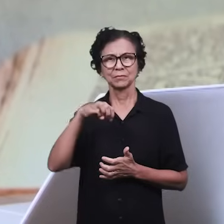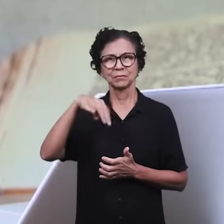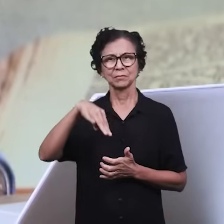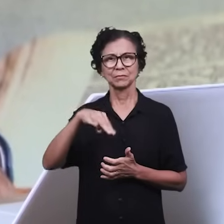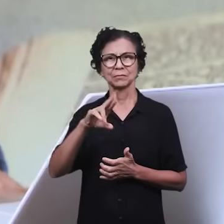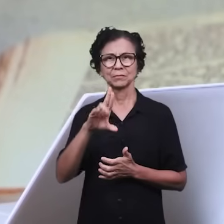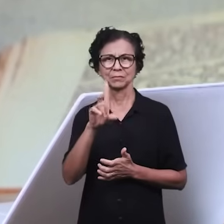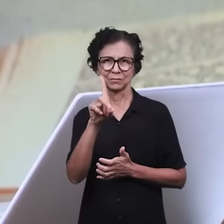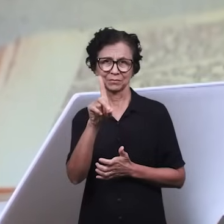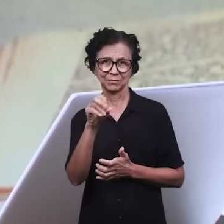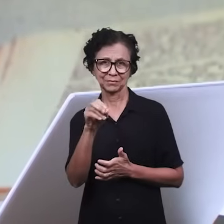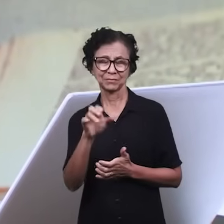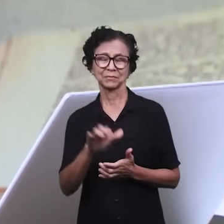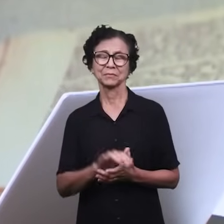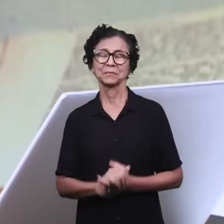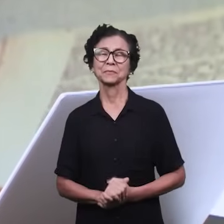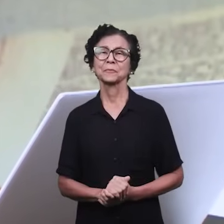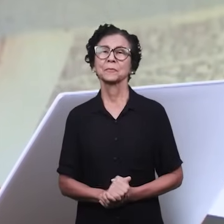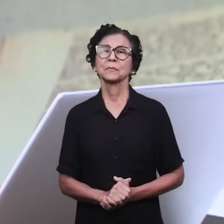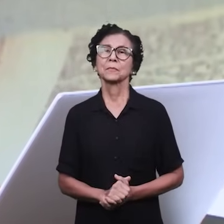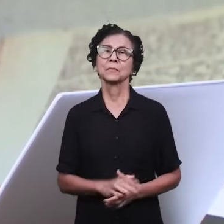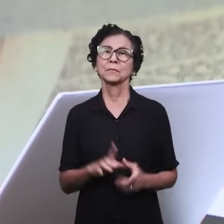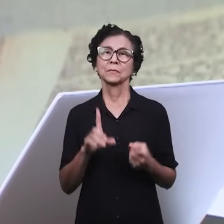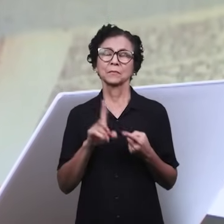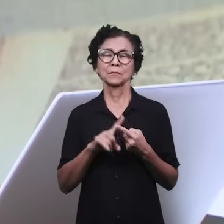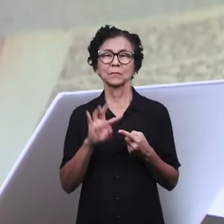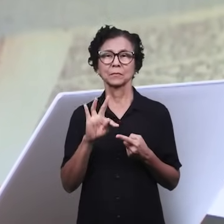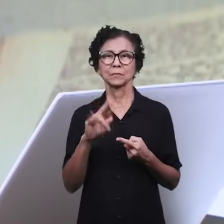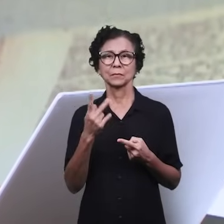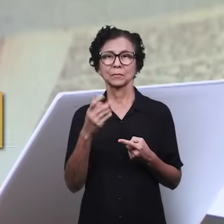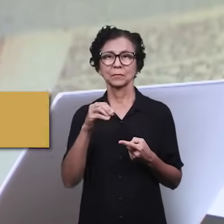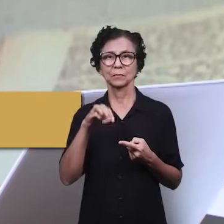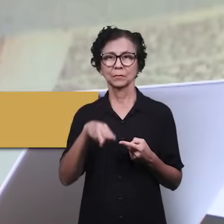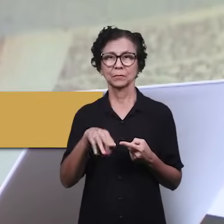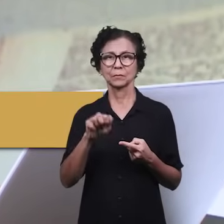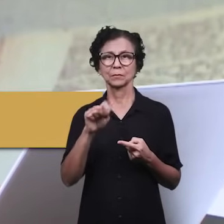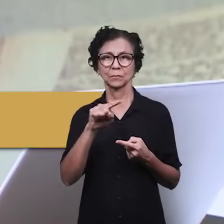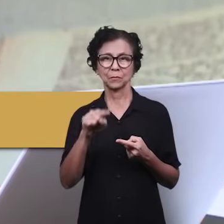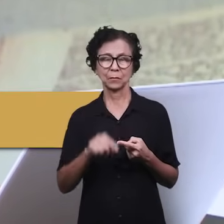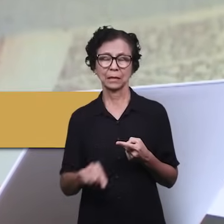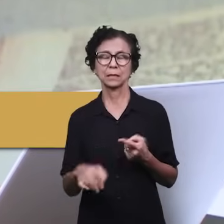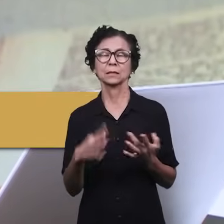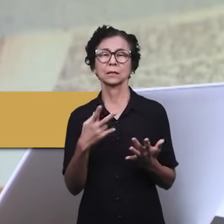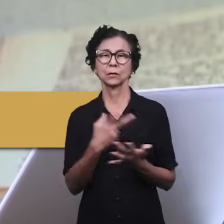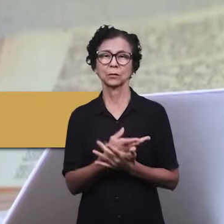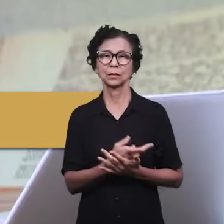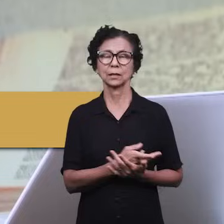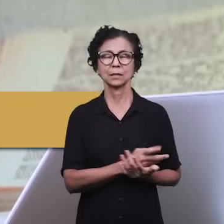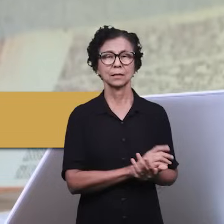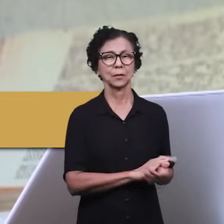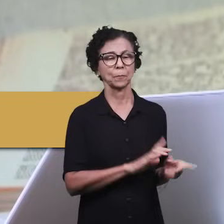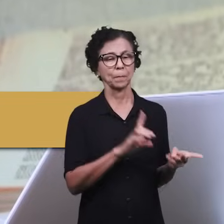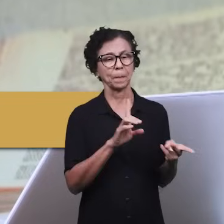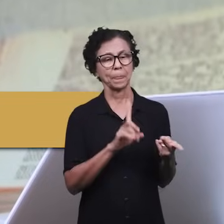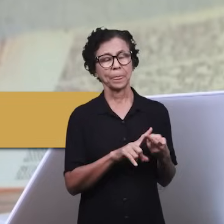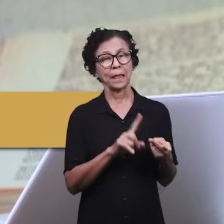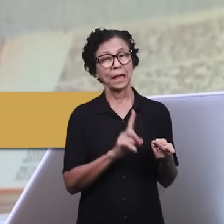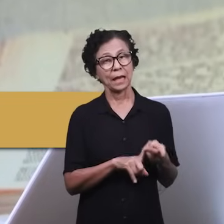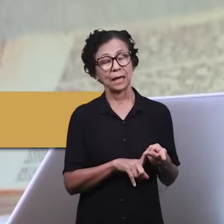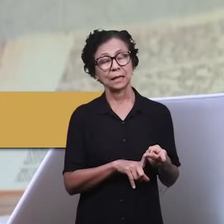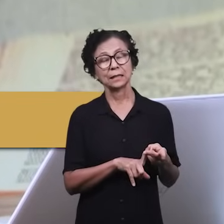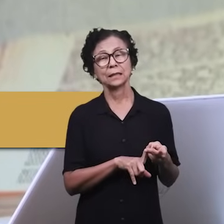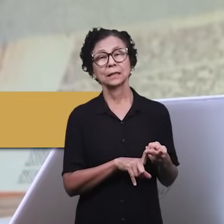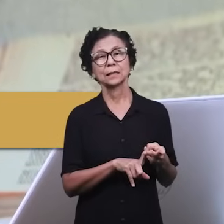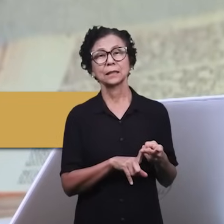Então... Mas Tomás de Aquino é o seguinte, ele também produziu, o grande problema de Tomás de Aquino foi o seguinte, ele copiando Aristóteles,